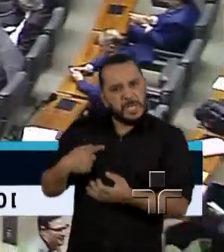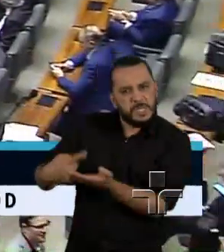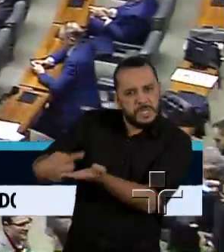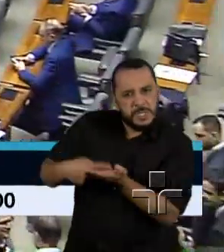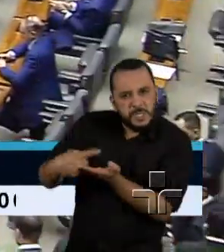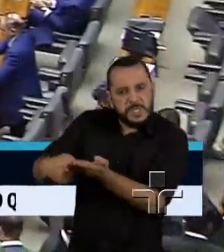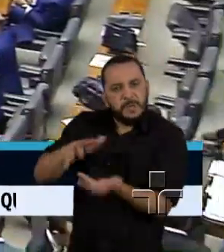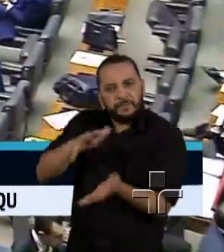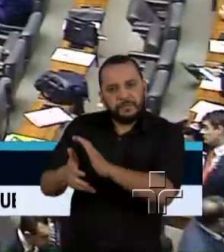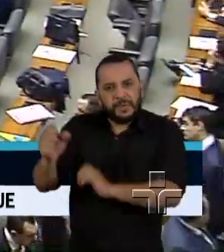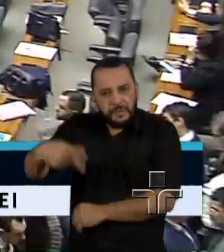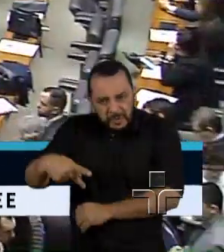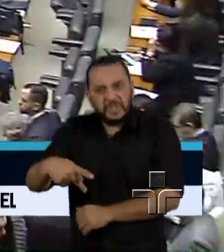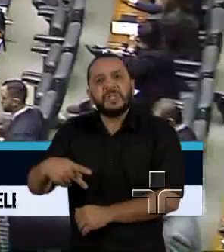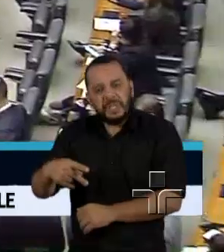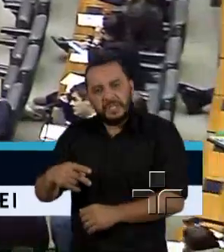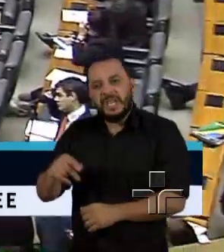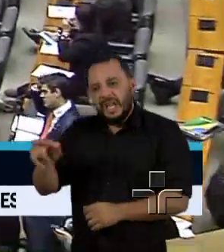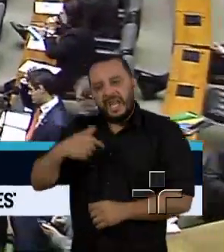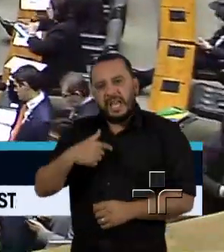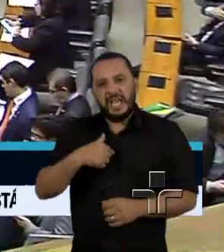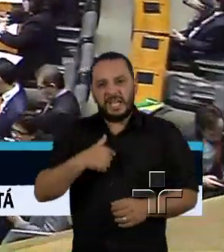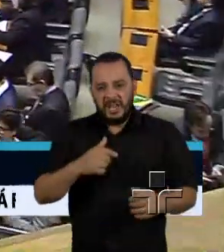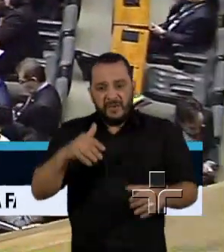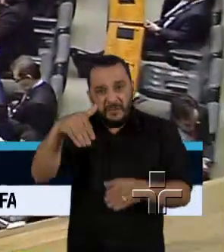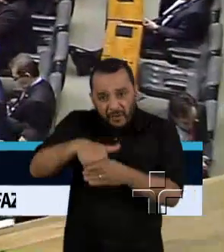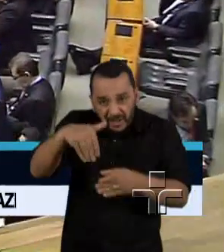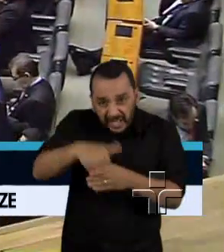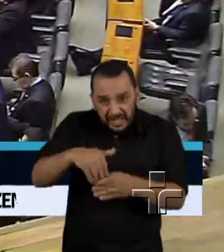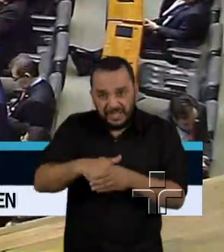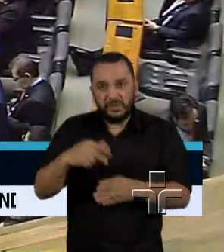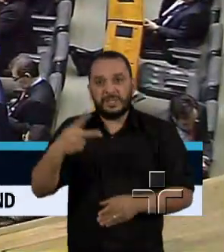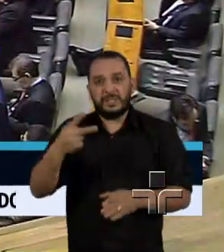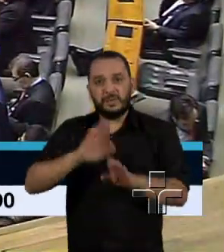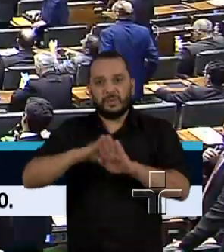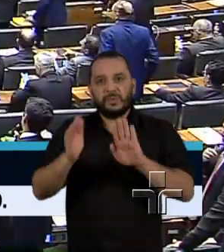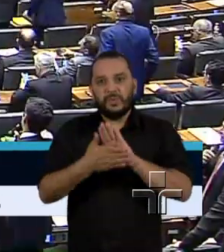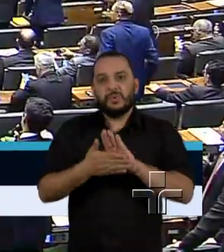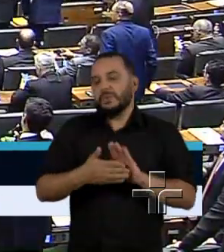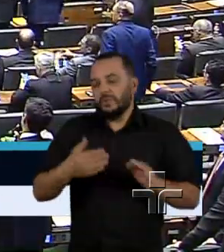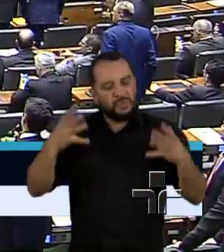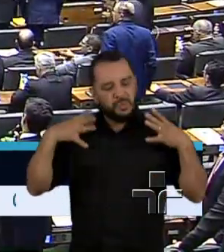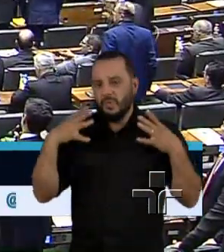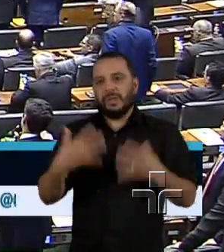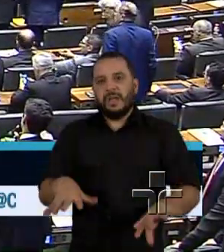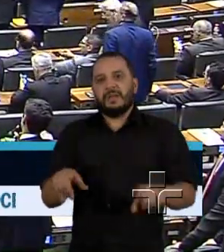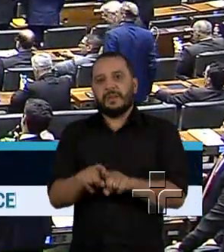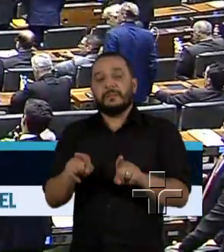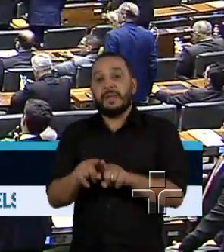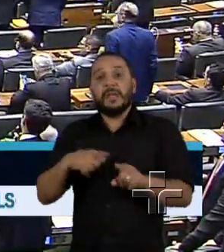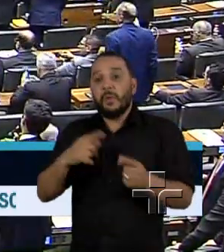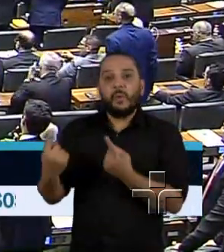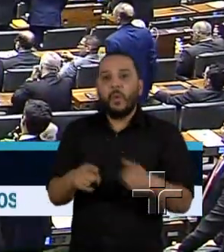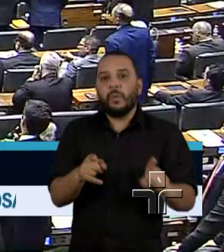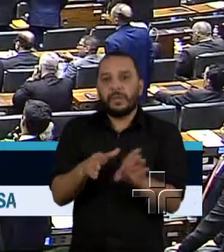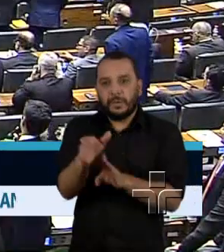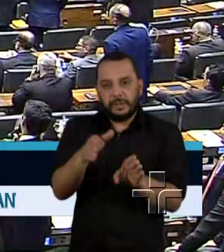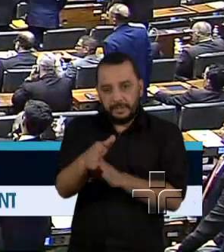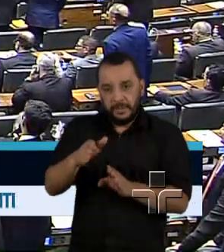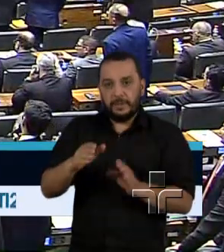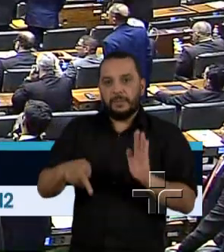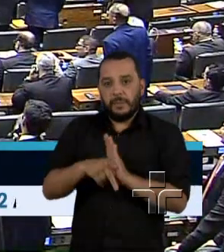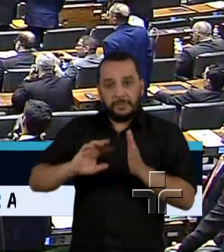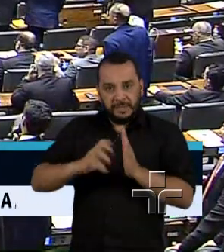da reforma da Previdência a se abster na votação do segundo turno da PEC, indo contra a orientação do partido.